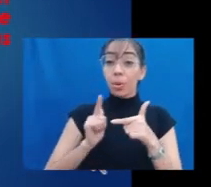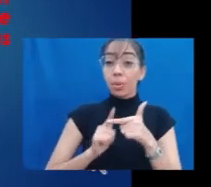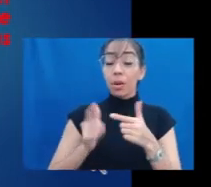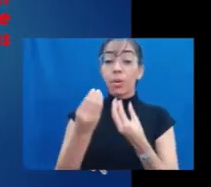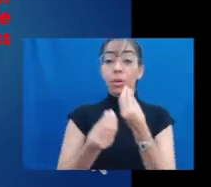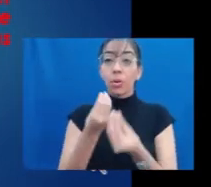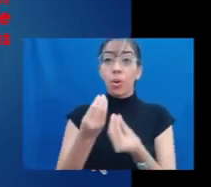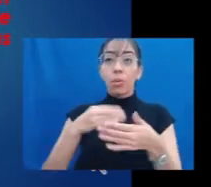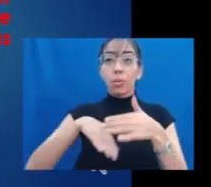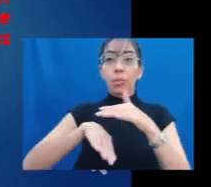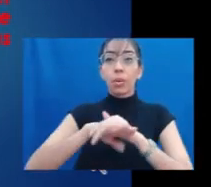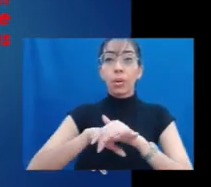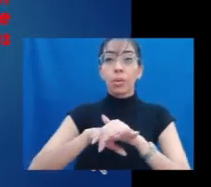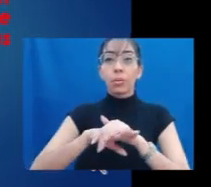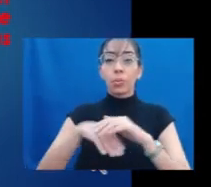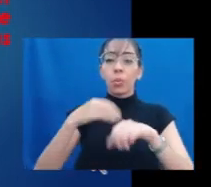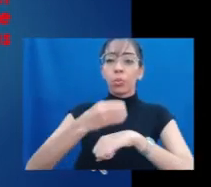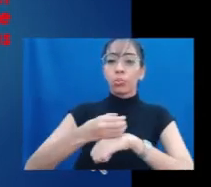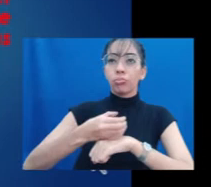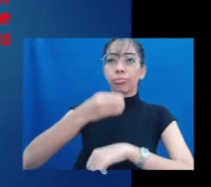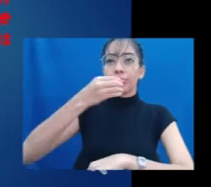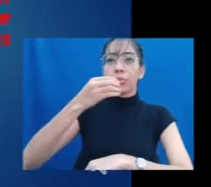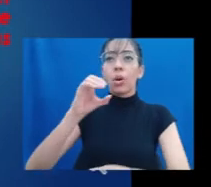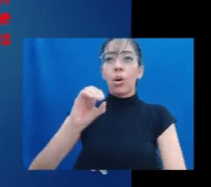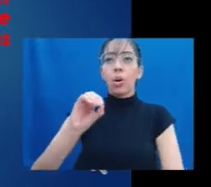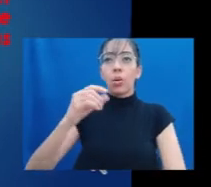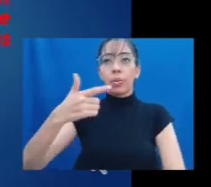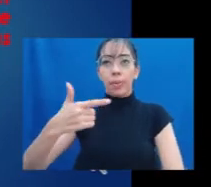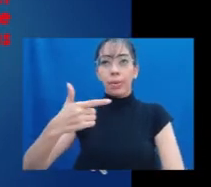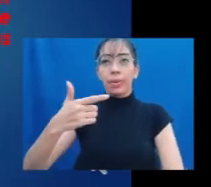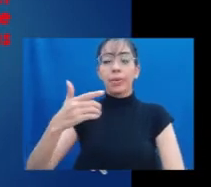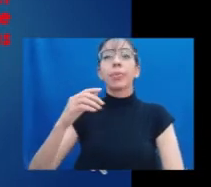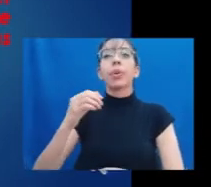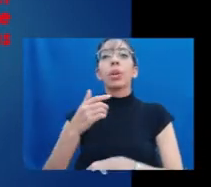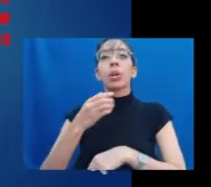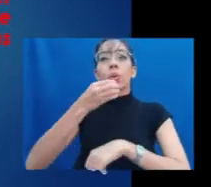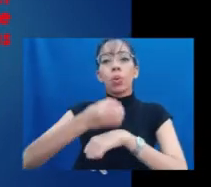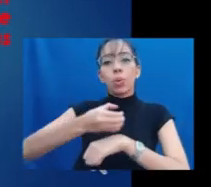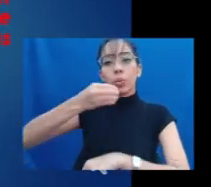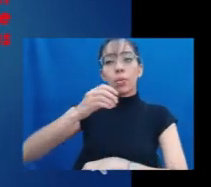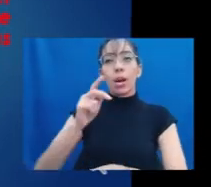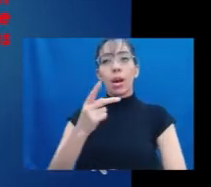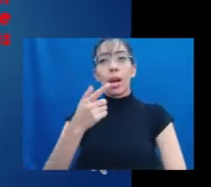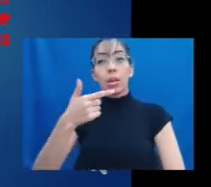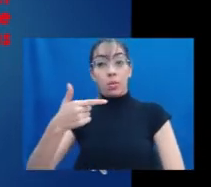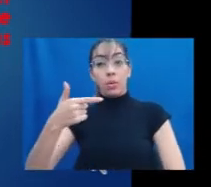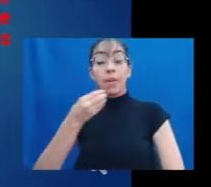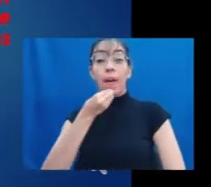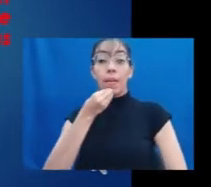diagnosticado que existia já um armazenamento incorreto de cilindros de hidrogênio e oxigênio. Então, eles deveriam estar numa